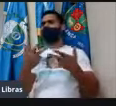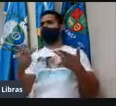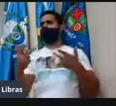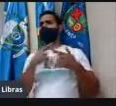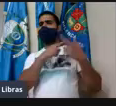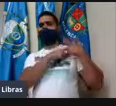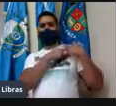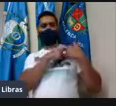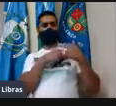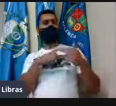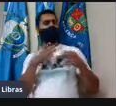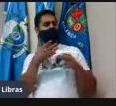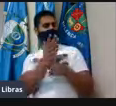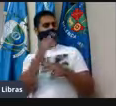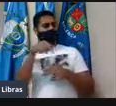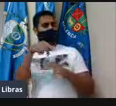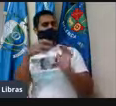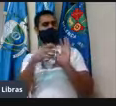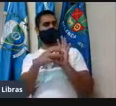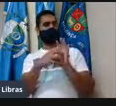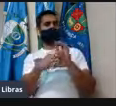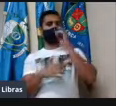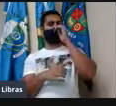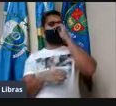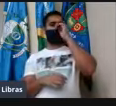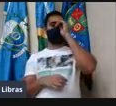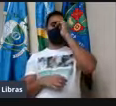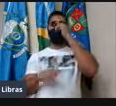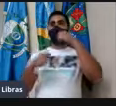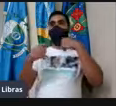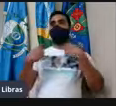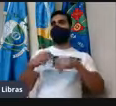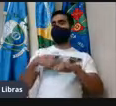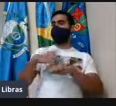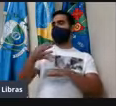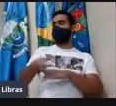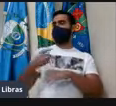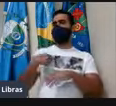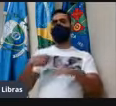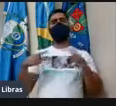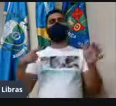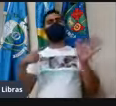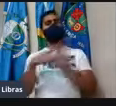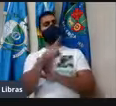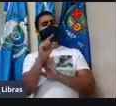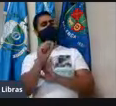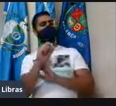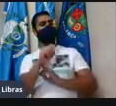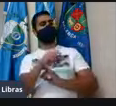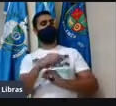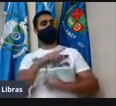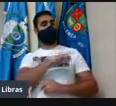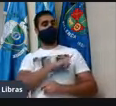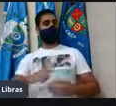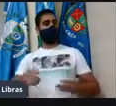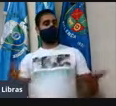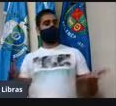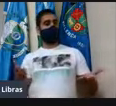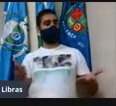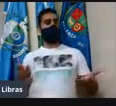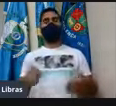casa, aprovada, e precisa dar certo. E a minha pergunta para você. Governo Fernandinho Graça